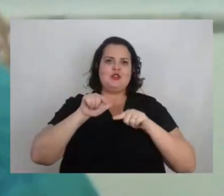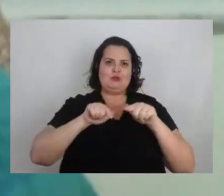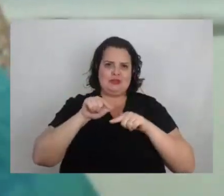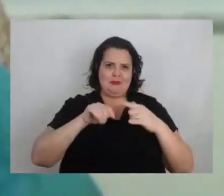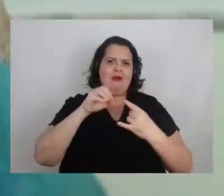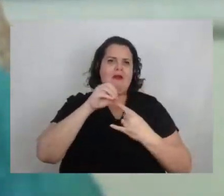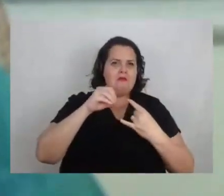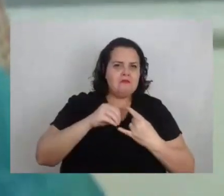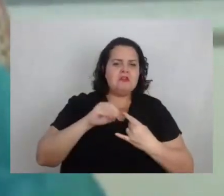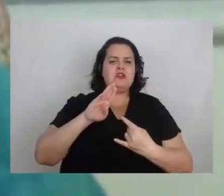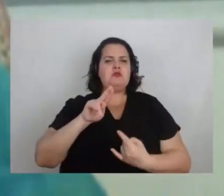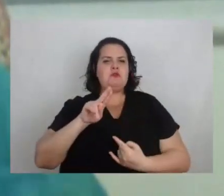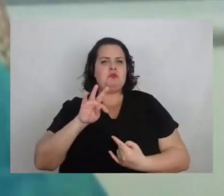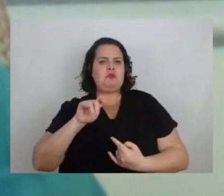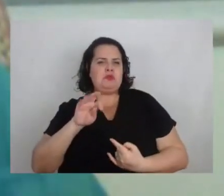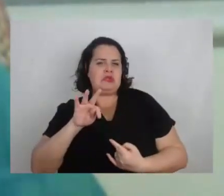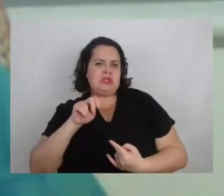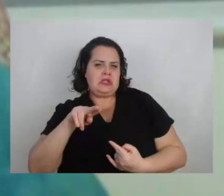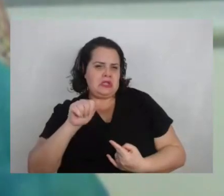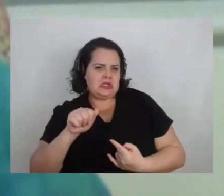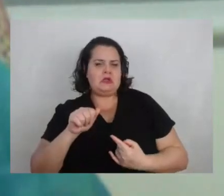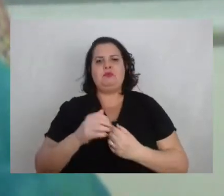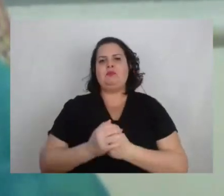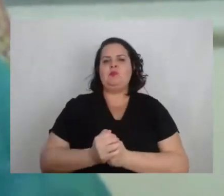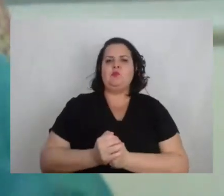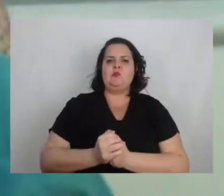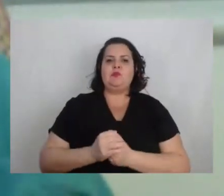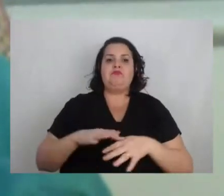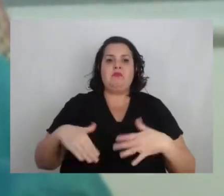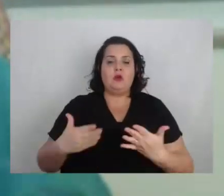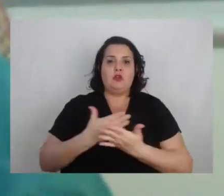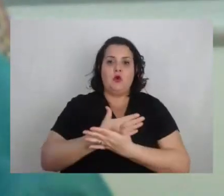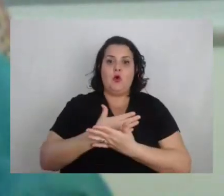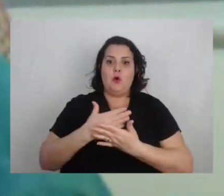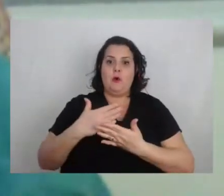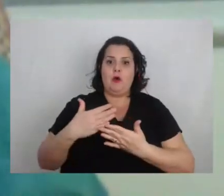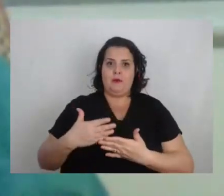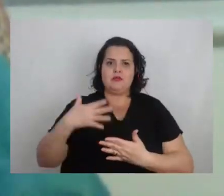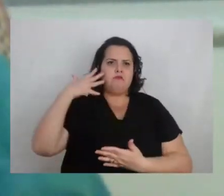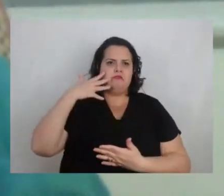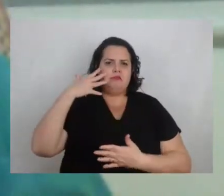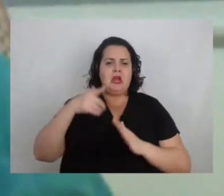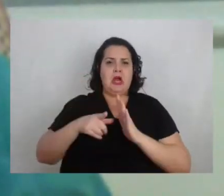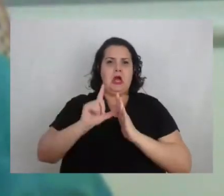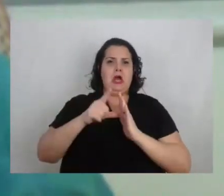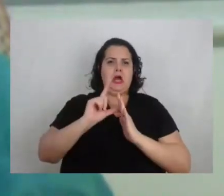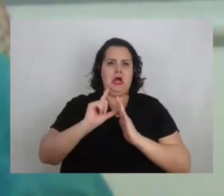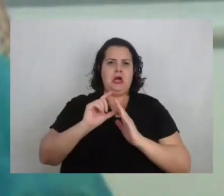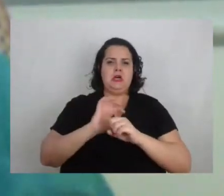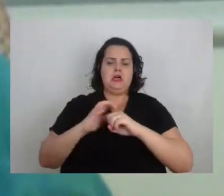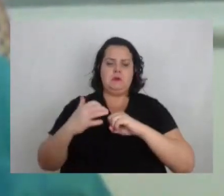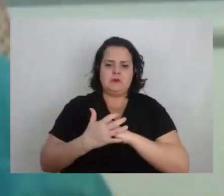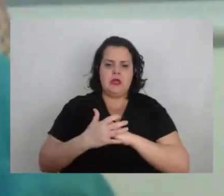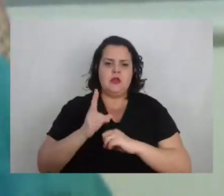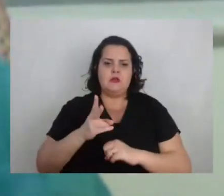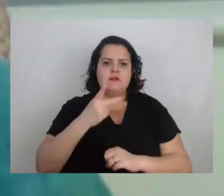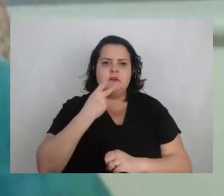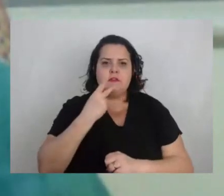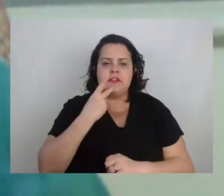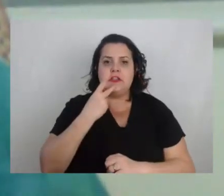algumas dessas apresentações diante da pandemia, eu chamava a atenção que a cada 3 horas um